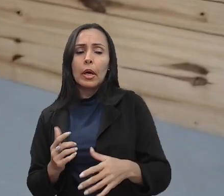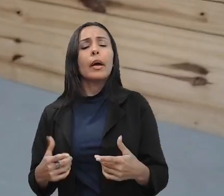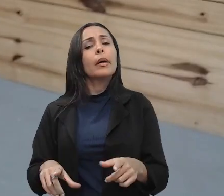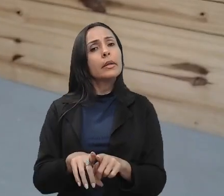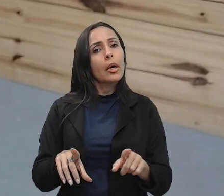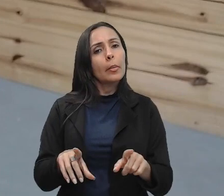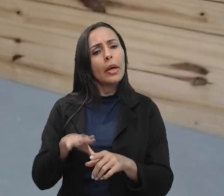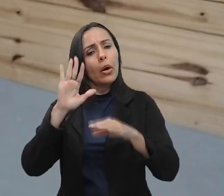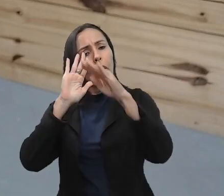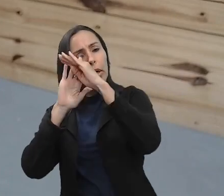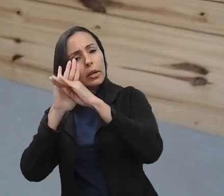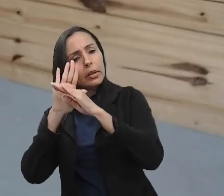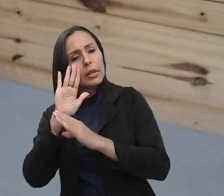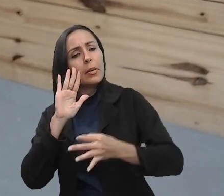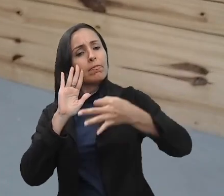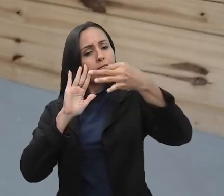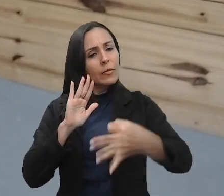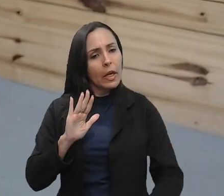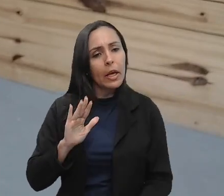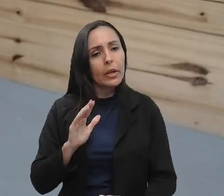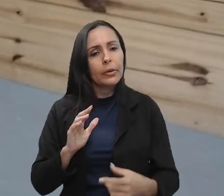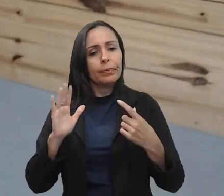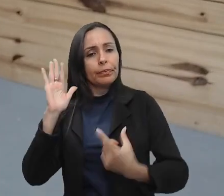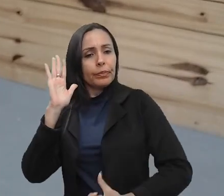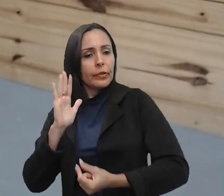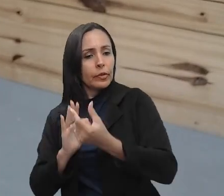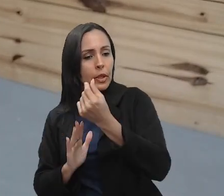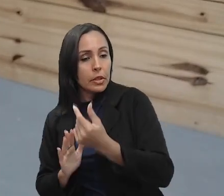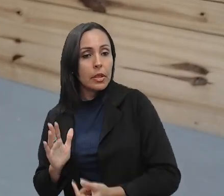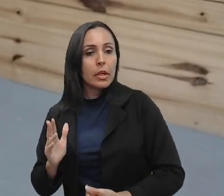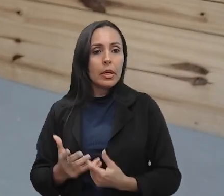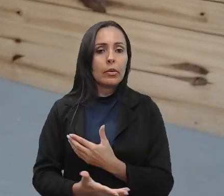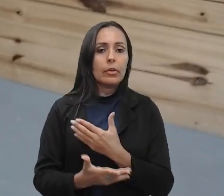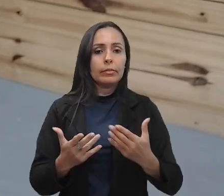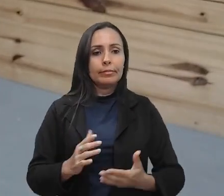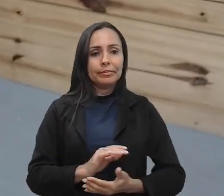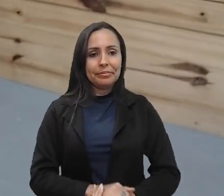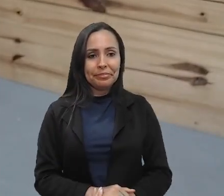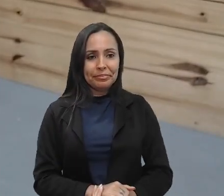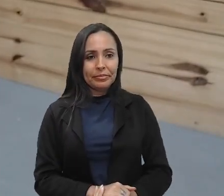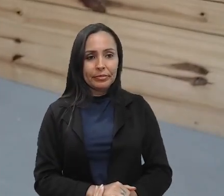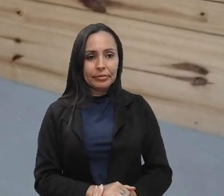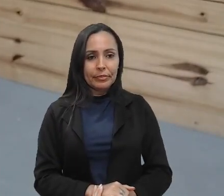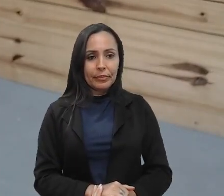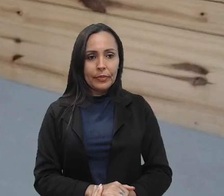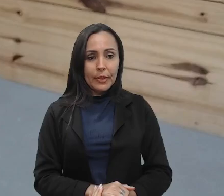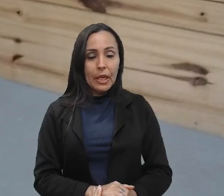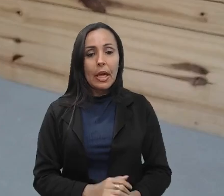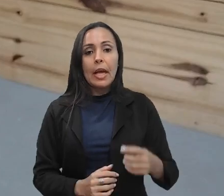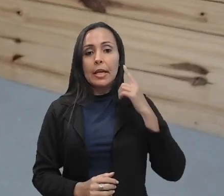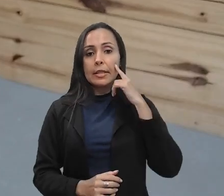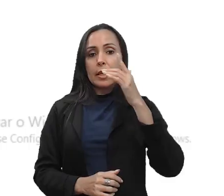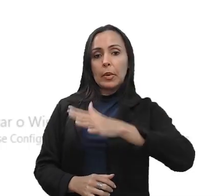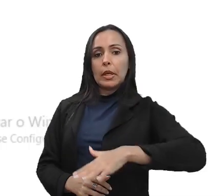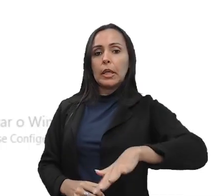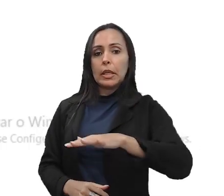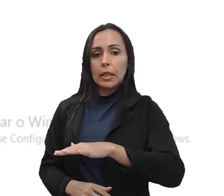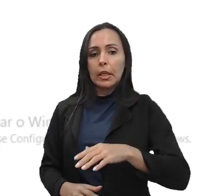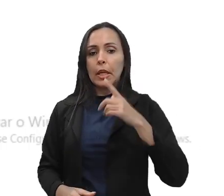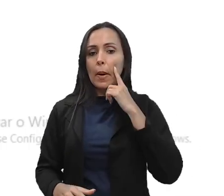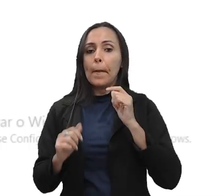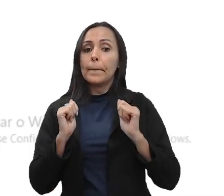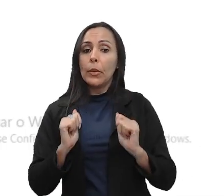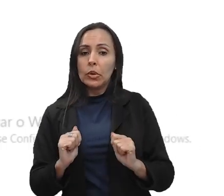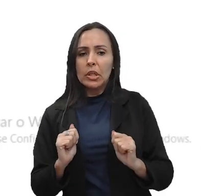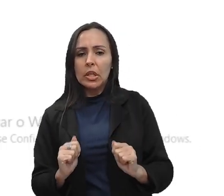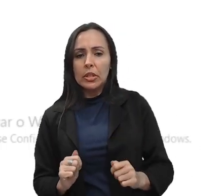planejar muito bem os nossos recursos financeiros, materiais e equipamentos. Essa planta de layout, ela tanto pode ser feita à